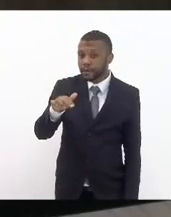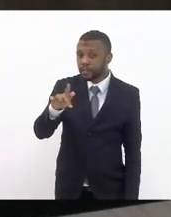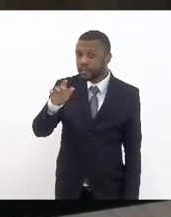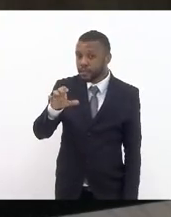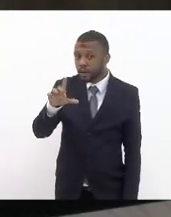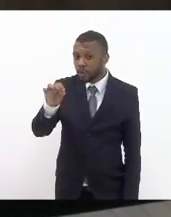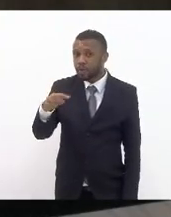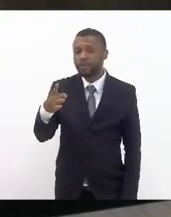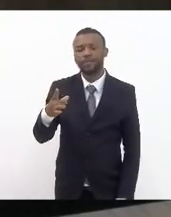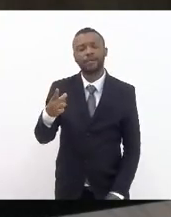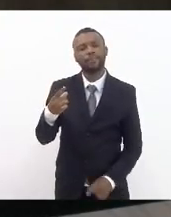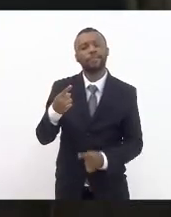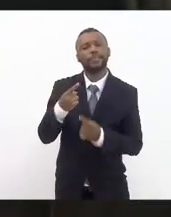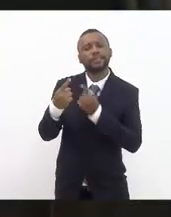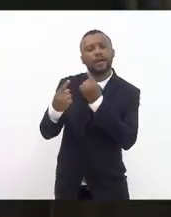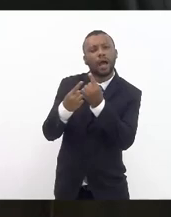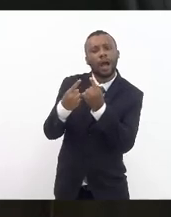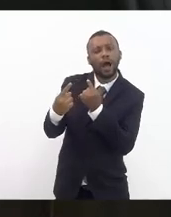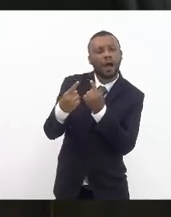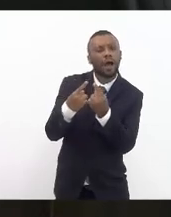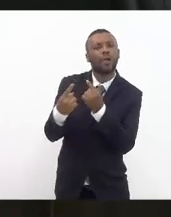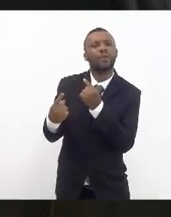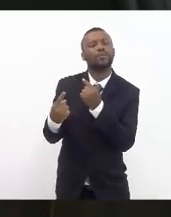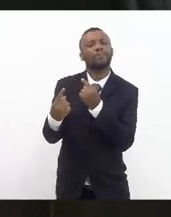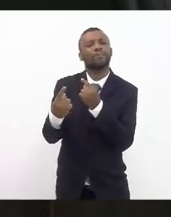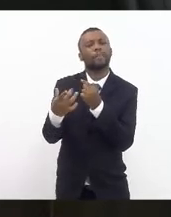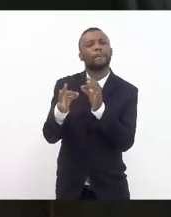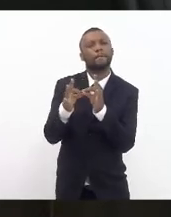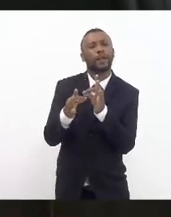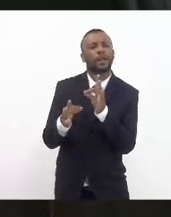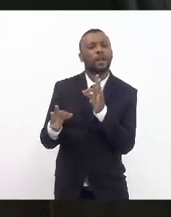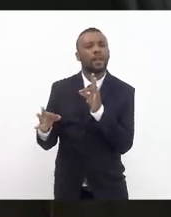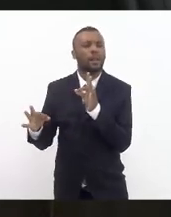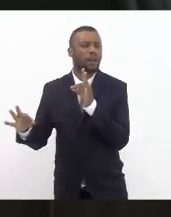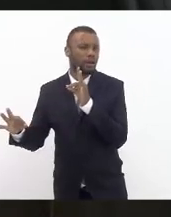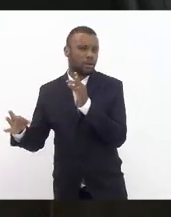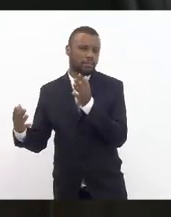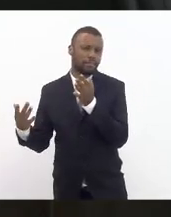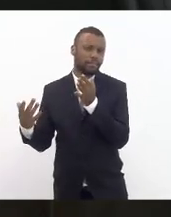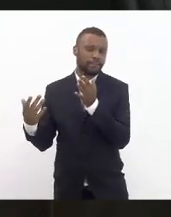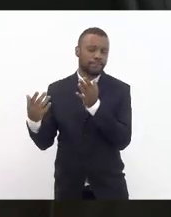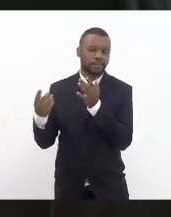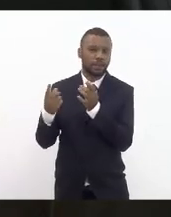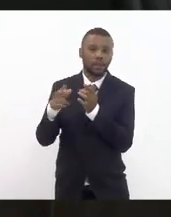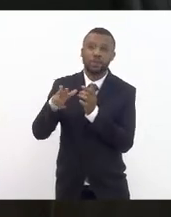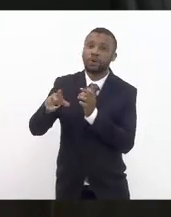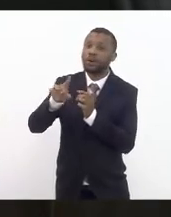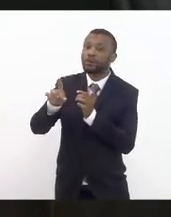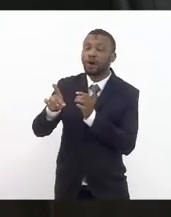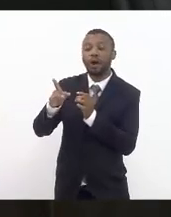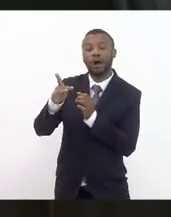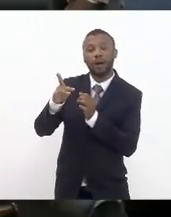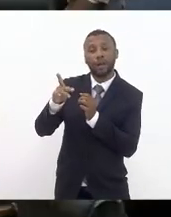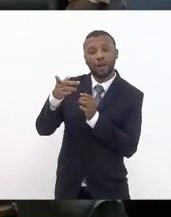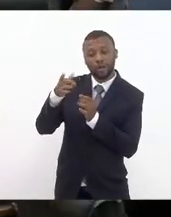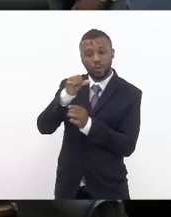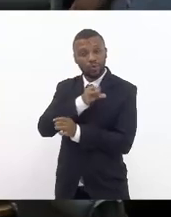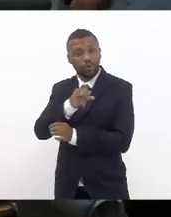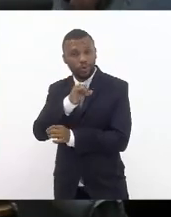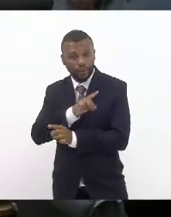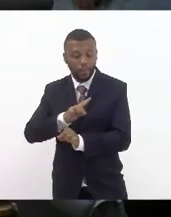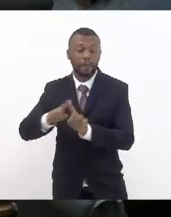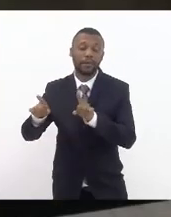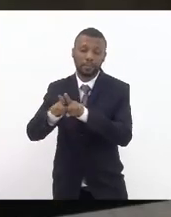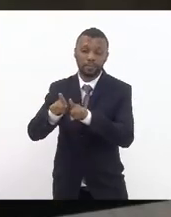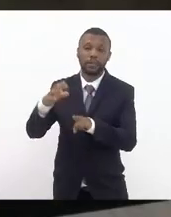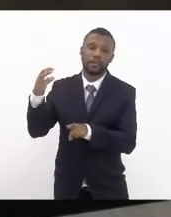excelentes diálogos, não só no seu mandato, mas na cidade onde eu amo tanto. Parabéns. Que bom vê-lo aqui, deputado Chico D'Ângelo.